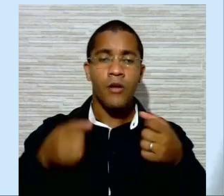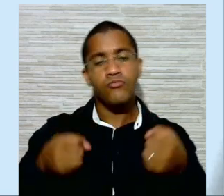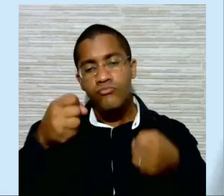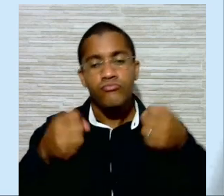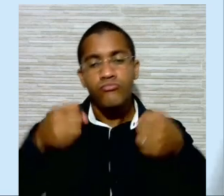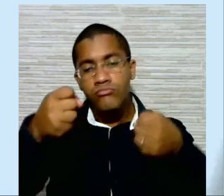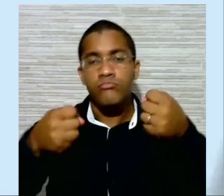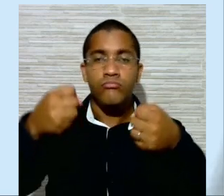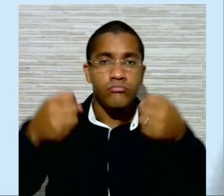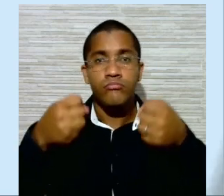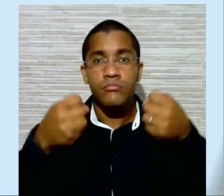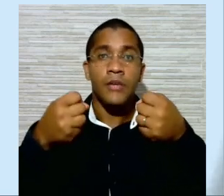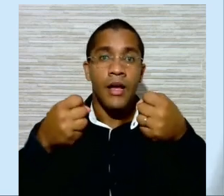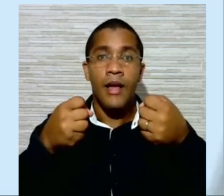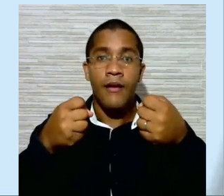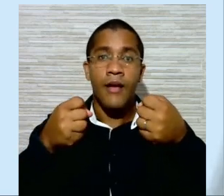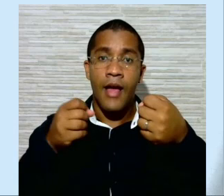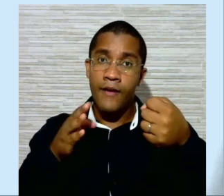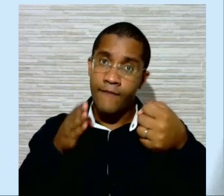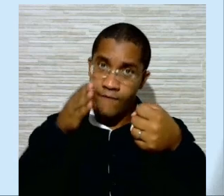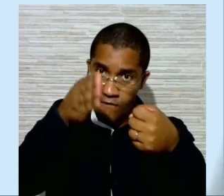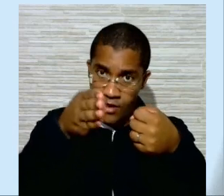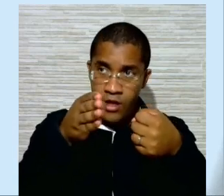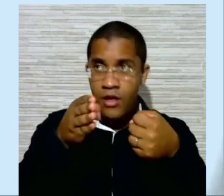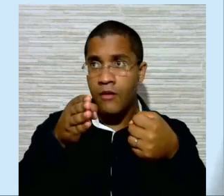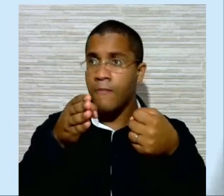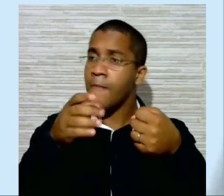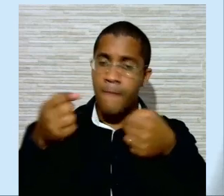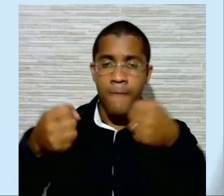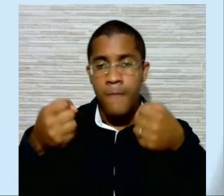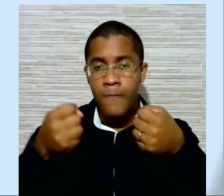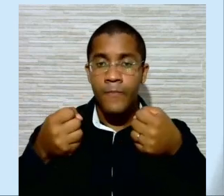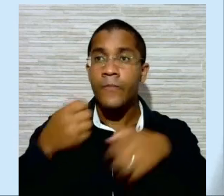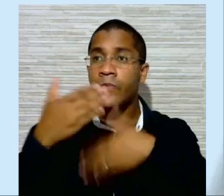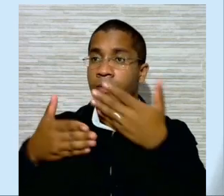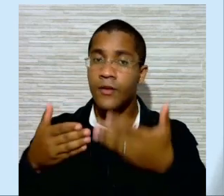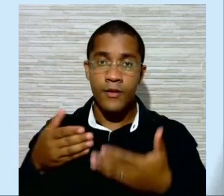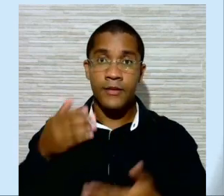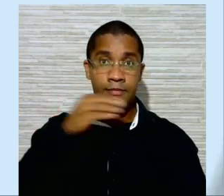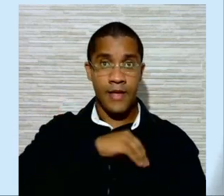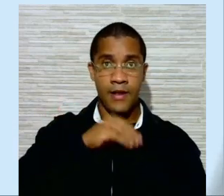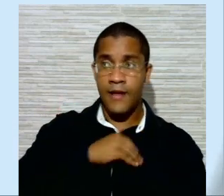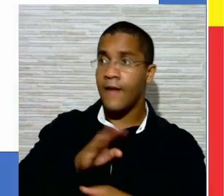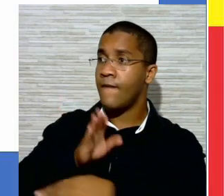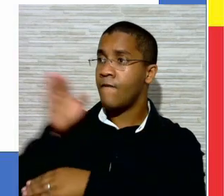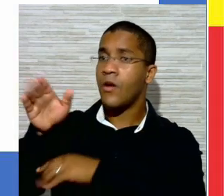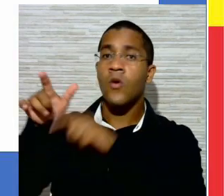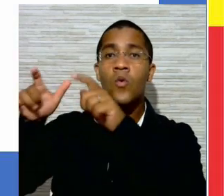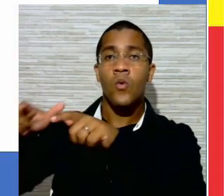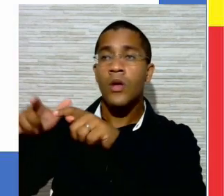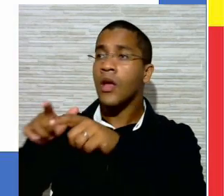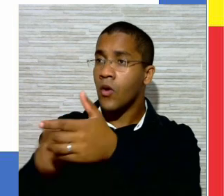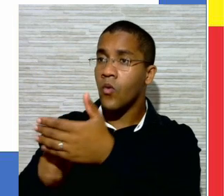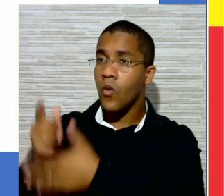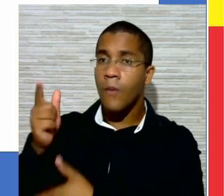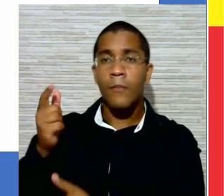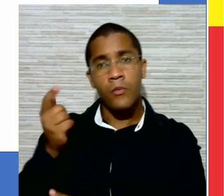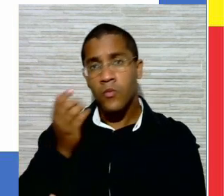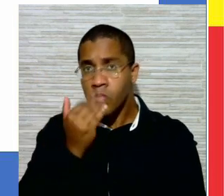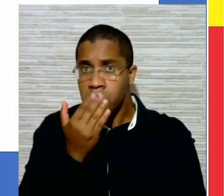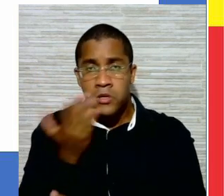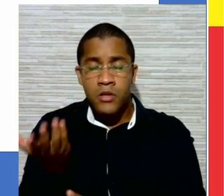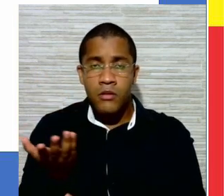está fazendo aí, vai até um ambiente, tá, para comprar, trocar o dinheiro por comida, tá? Então você observa que